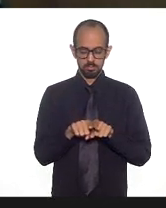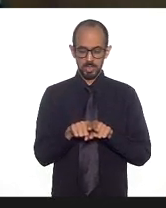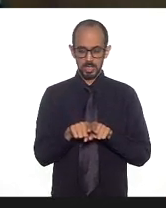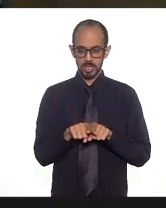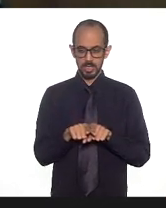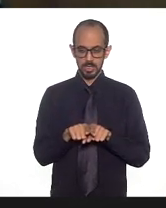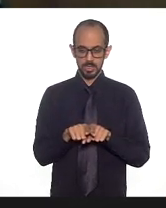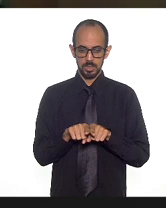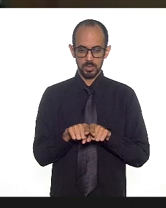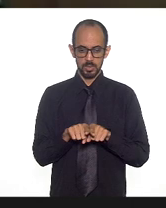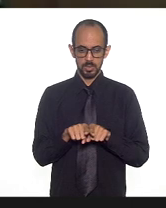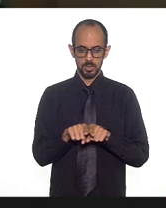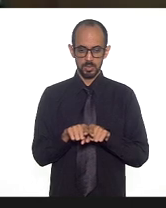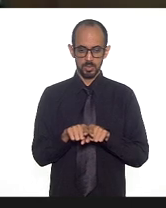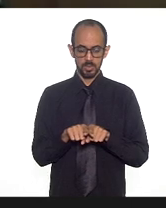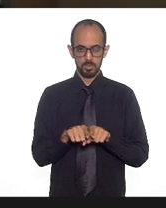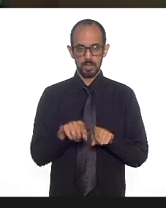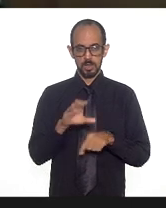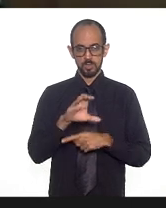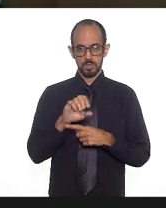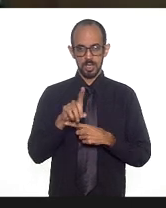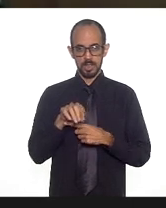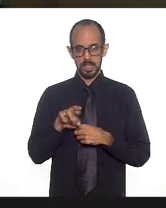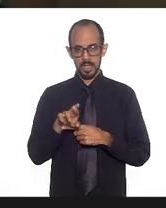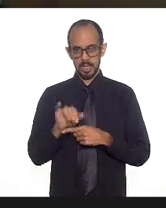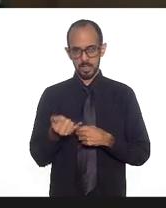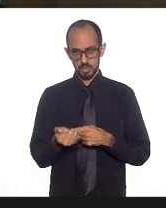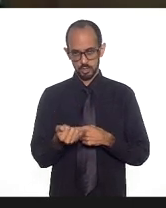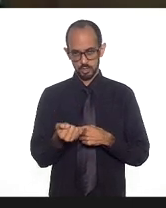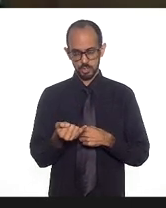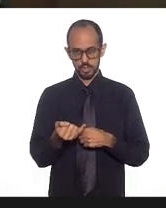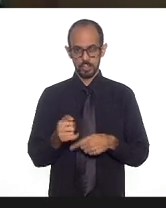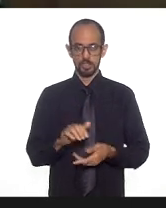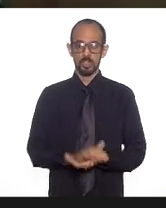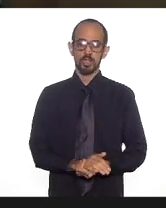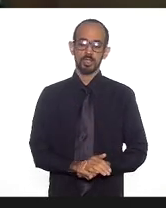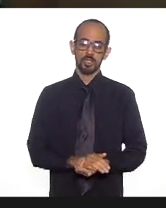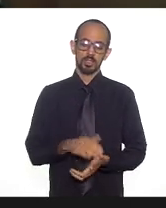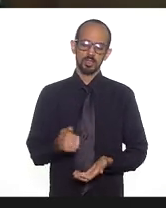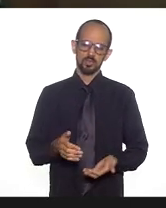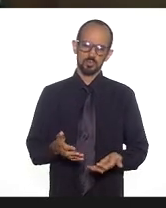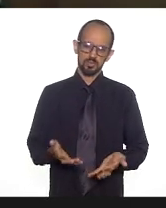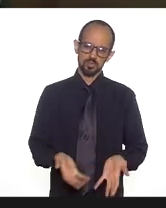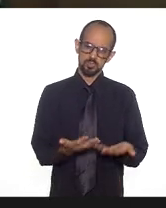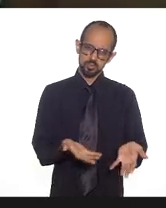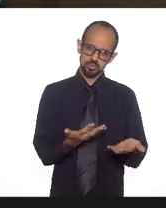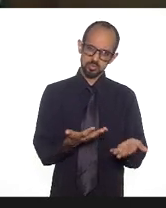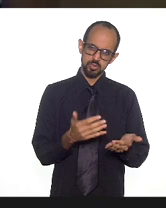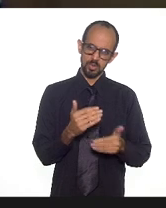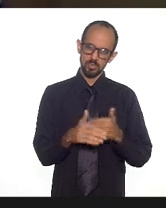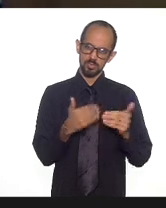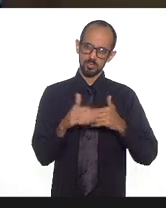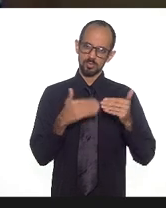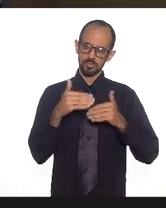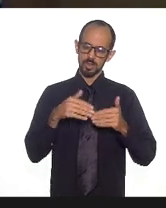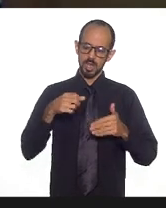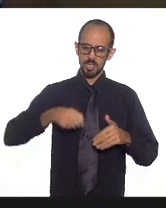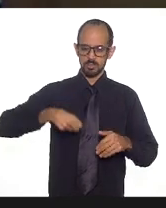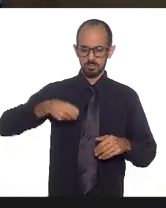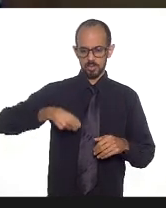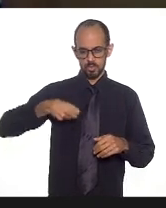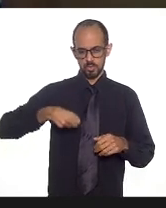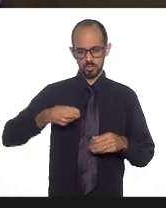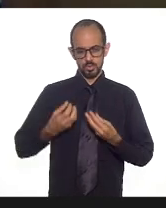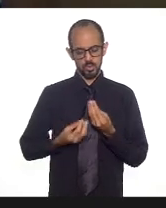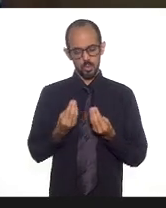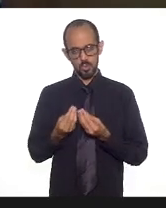para o CEDERJ, né? As progressões, as valorizações, progressões, as bolsas, como